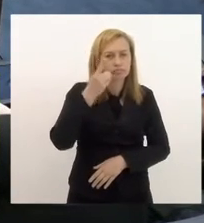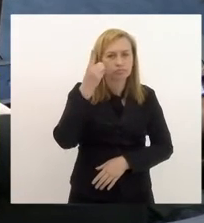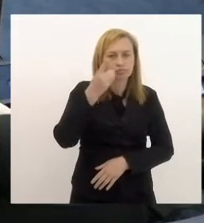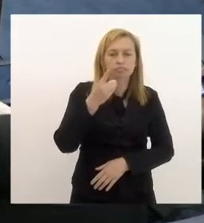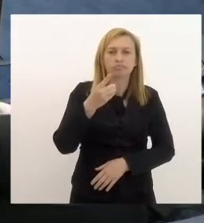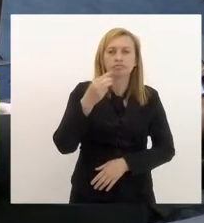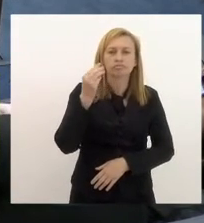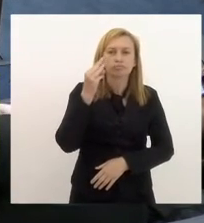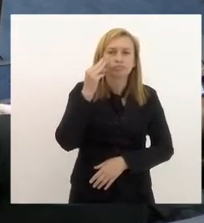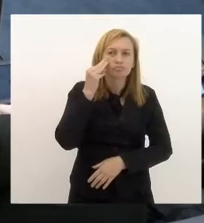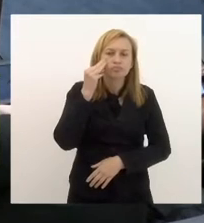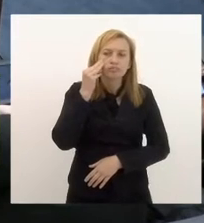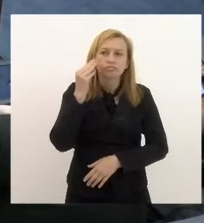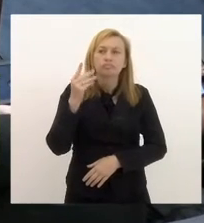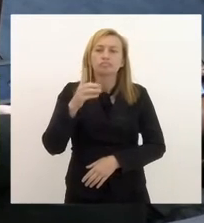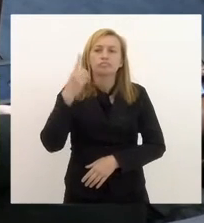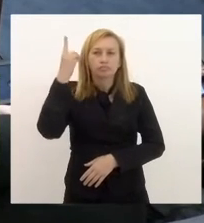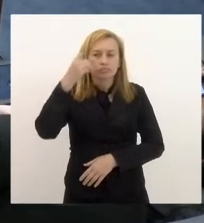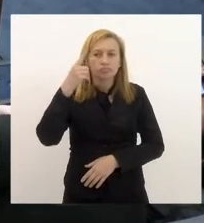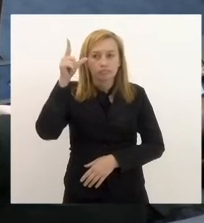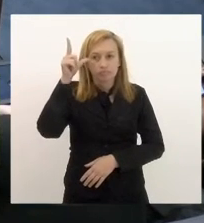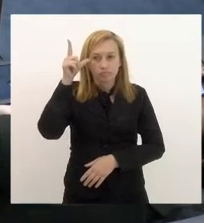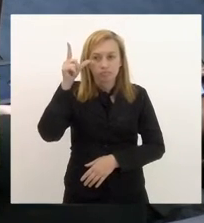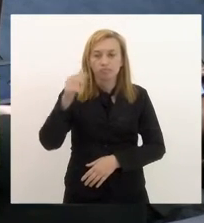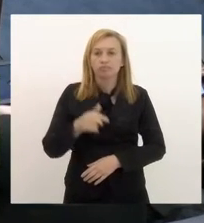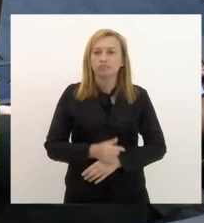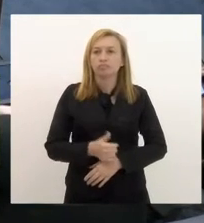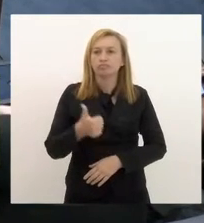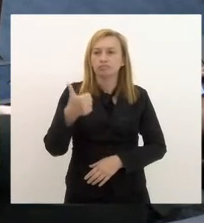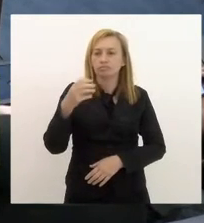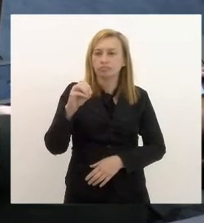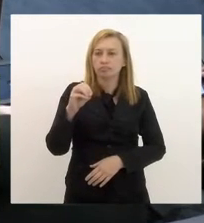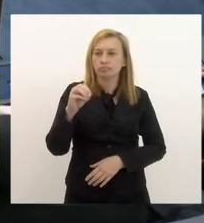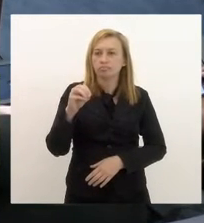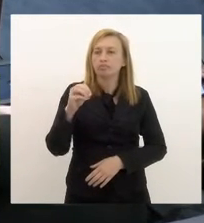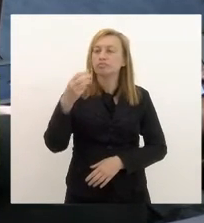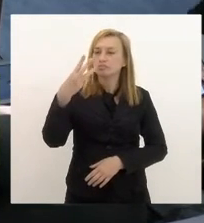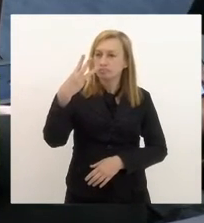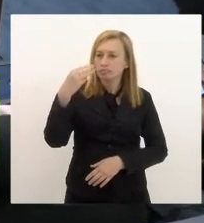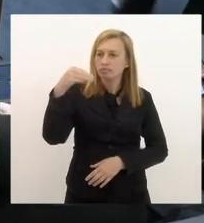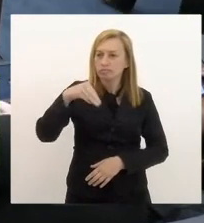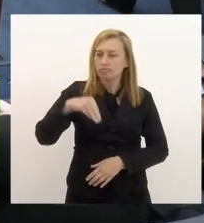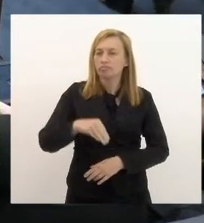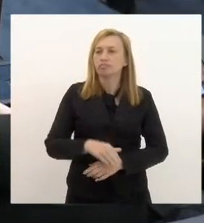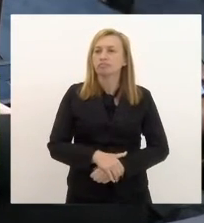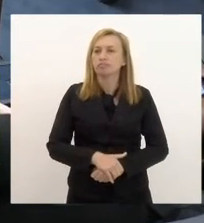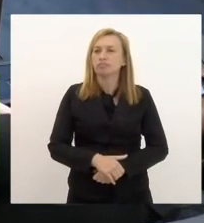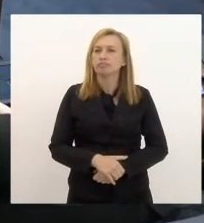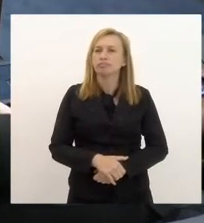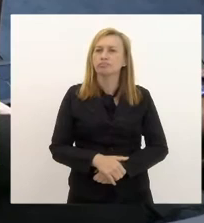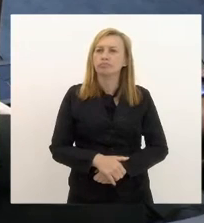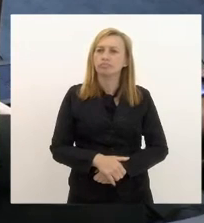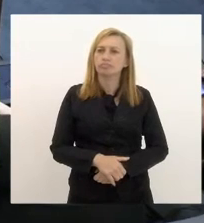Deputado da Lucinha por favor vossa excelência dispõe de três minutos e